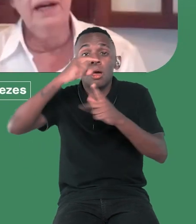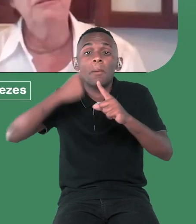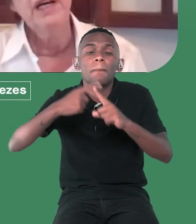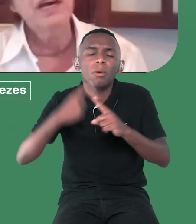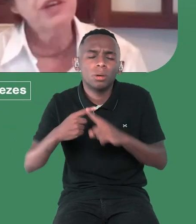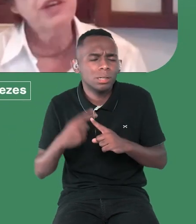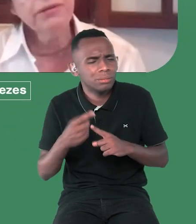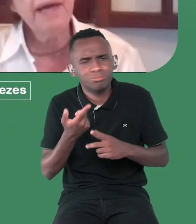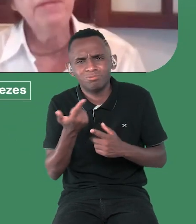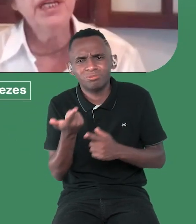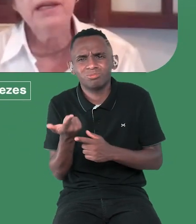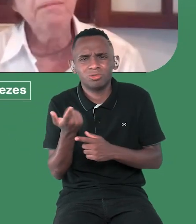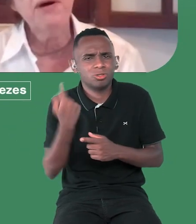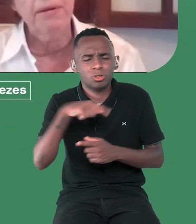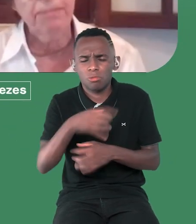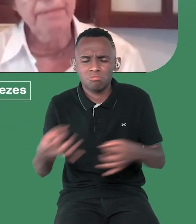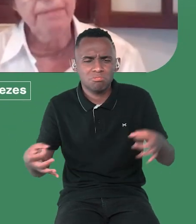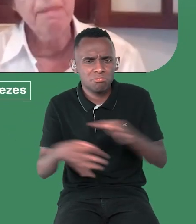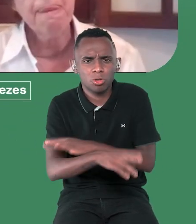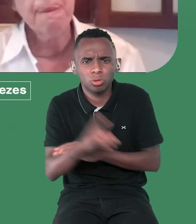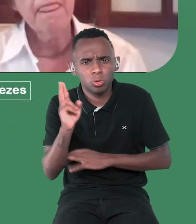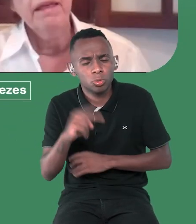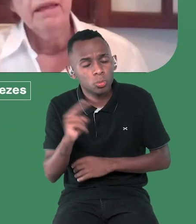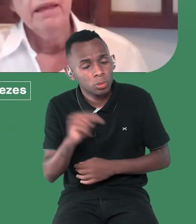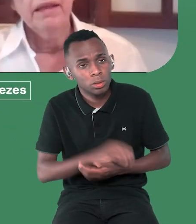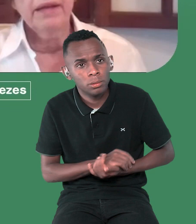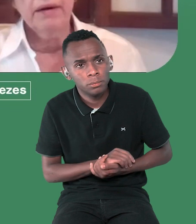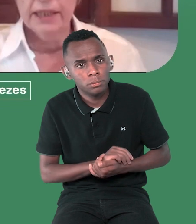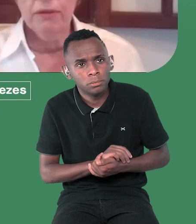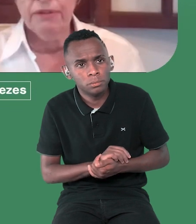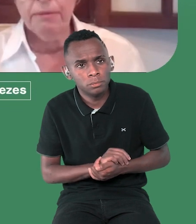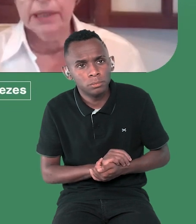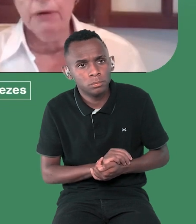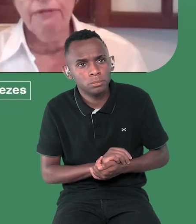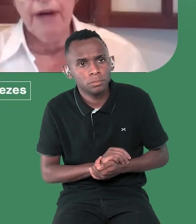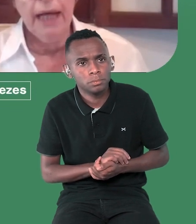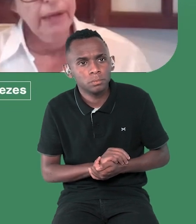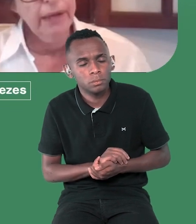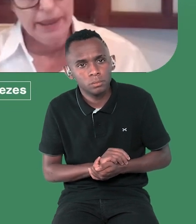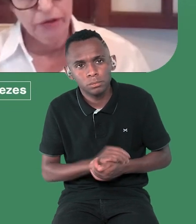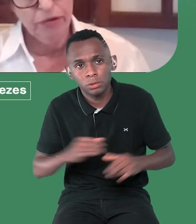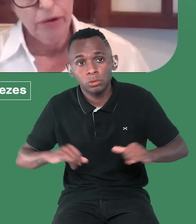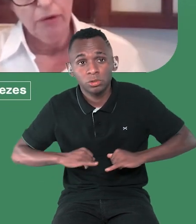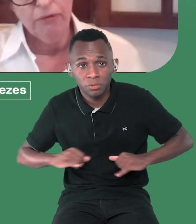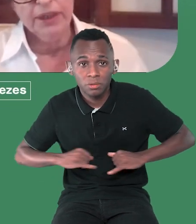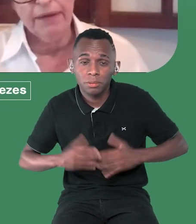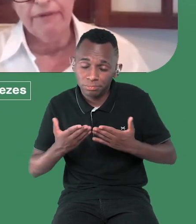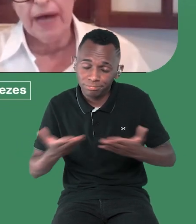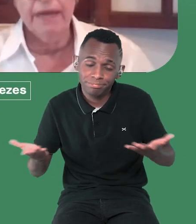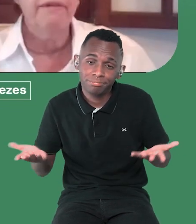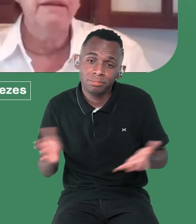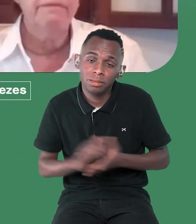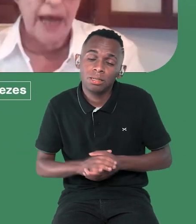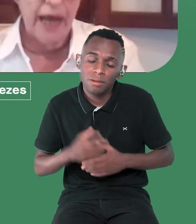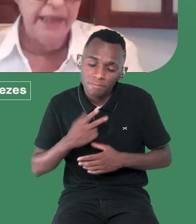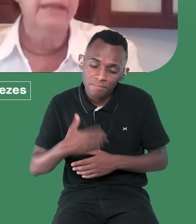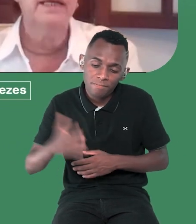ilustrador ele é importante nesse casamento, sabe? Porque dar corpo a uma